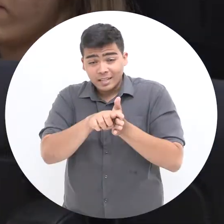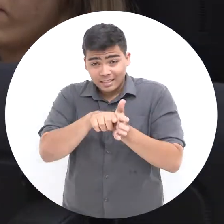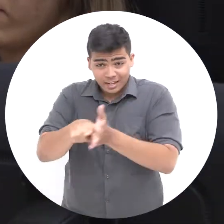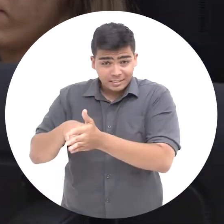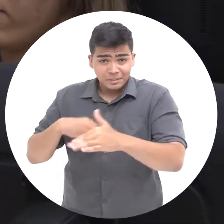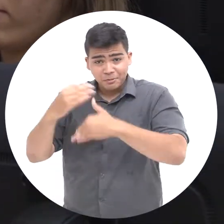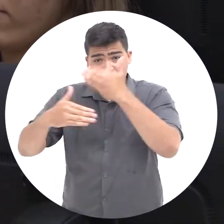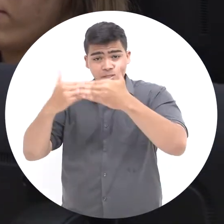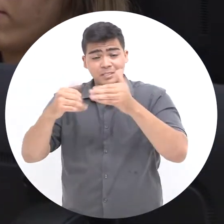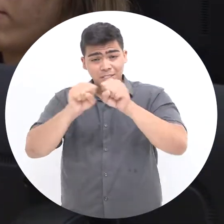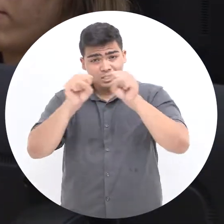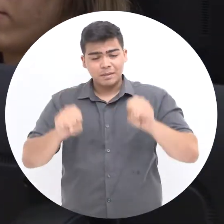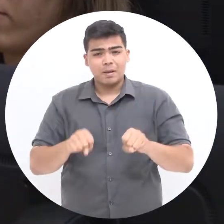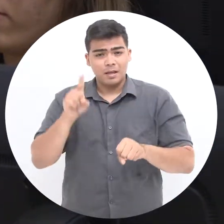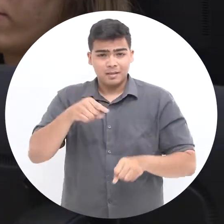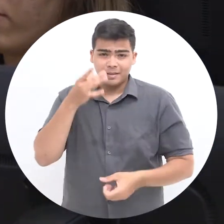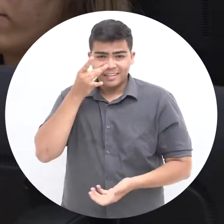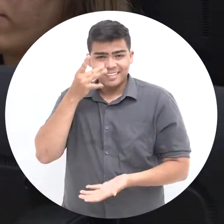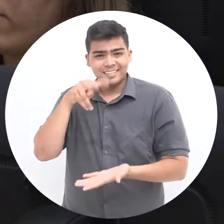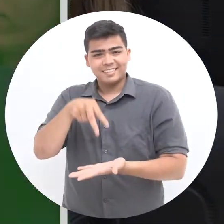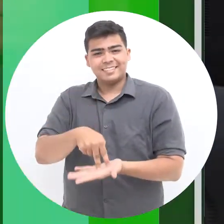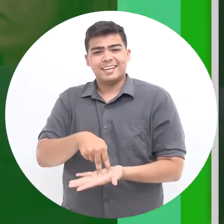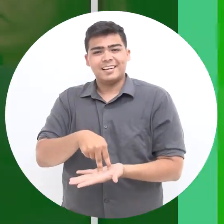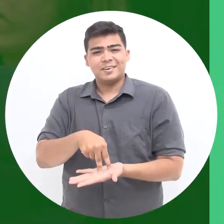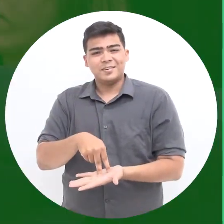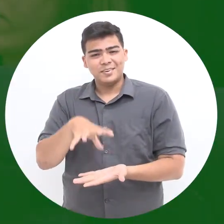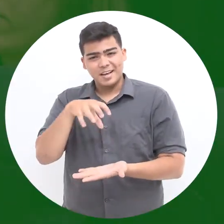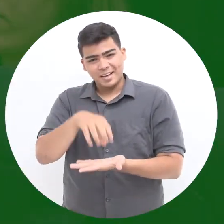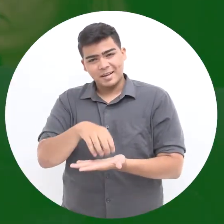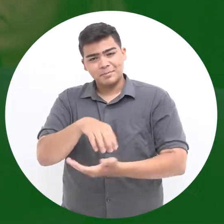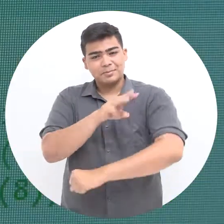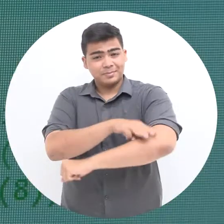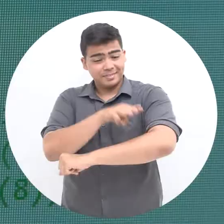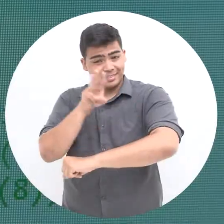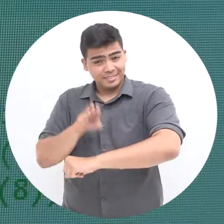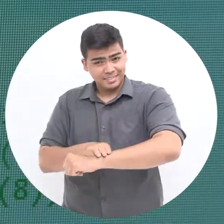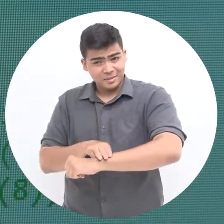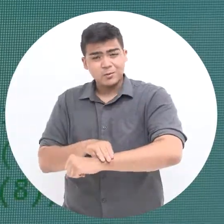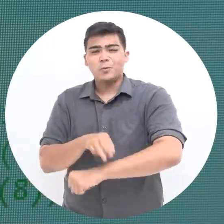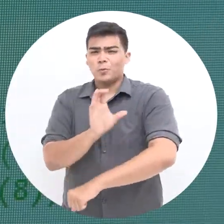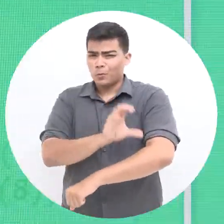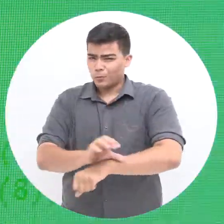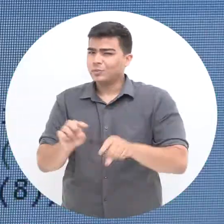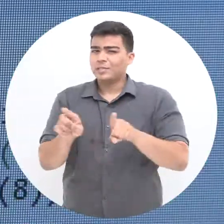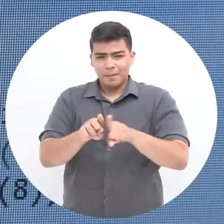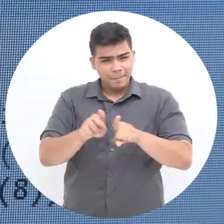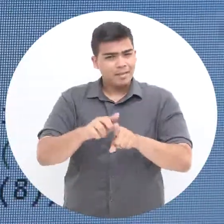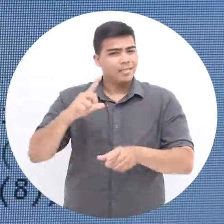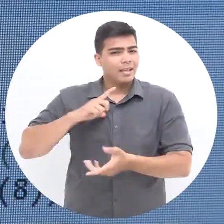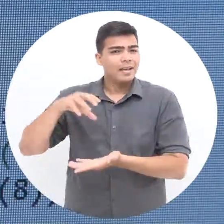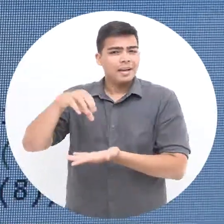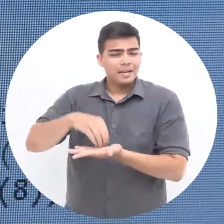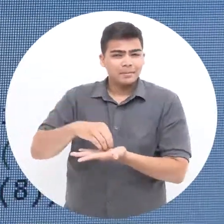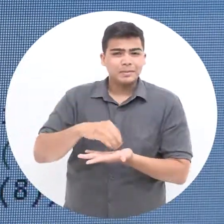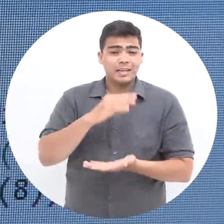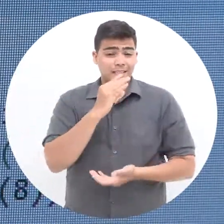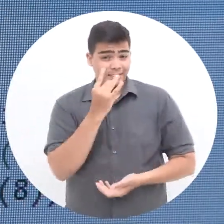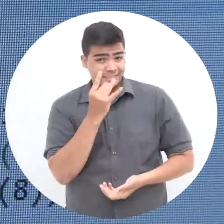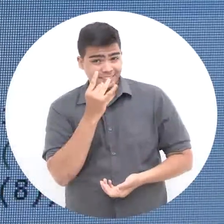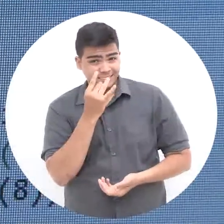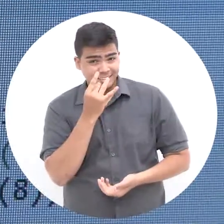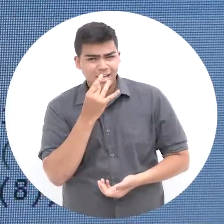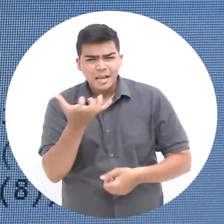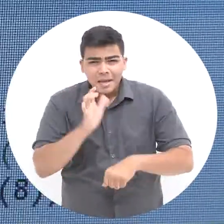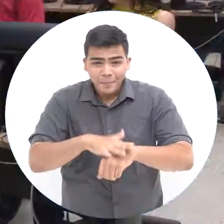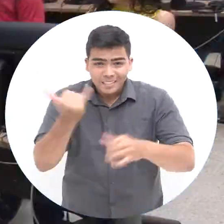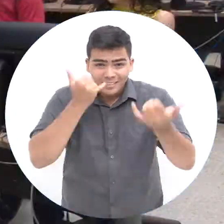curso de análise e desenvolvimento de sistemas é presencial ofertados pelo campus monteiro o curso também é oferecido pelo campus